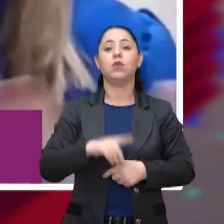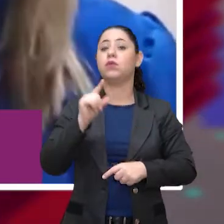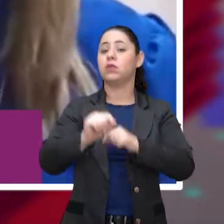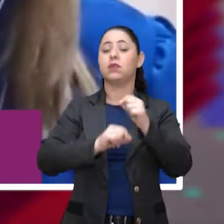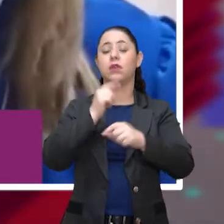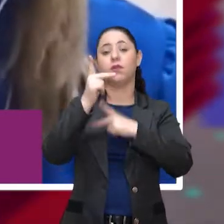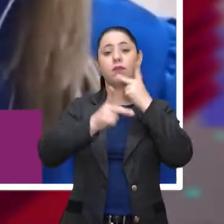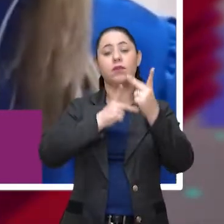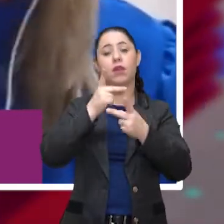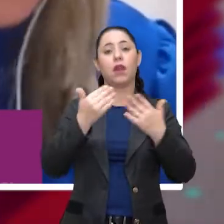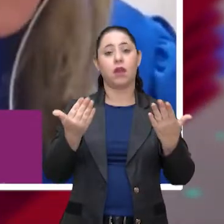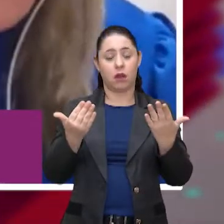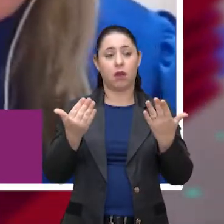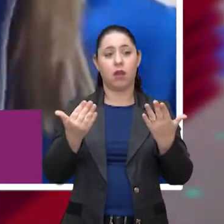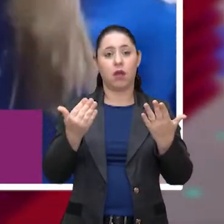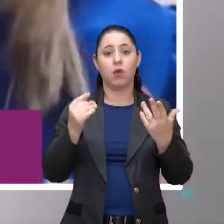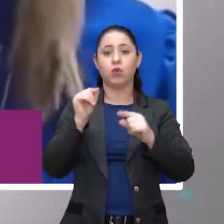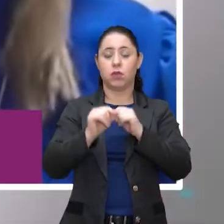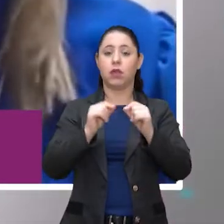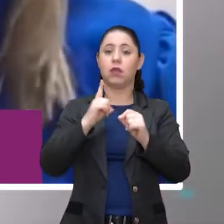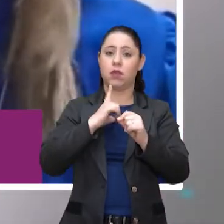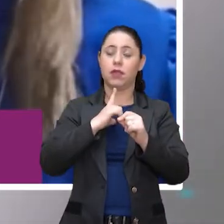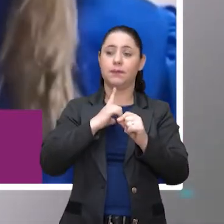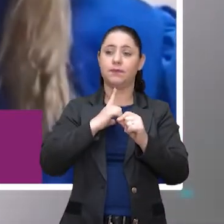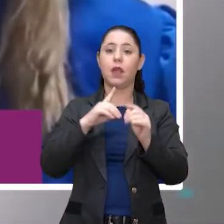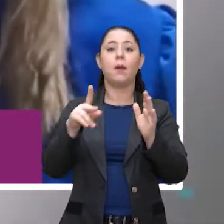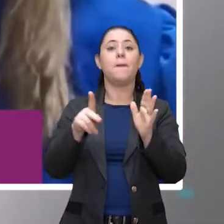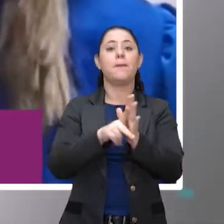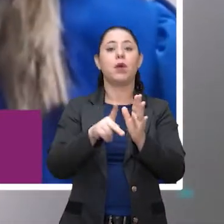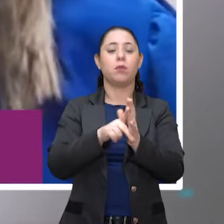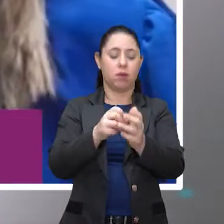em relação a emoções, né, a sentimentos.